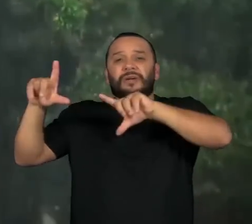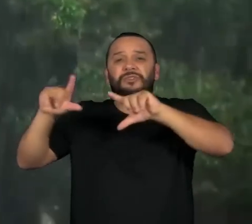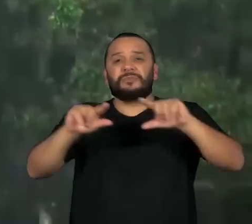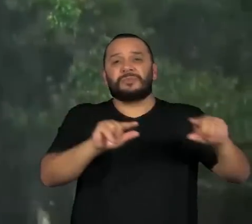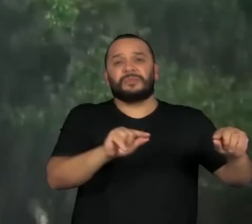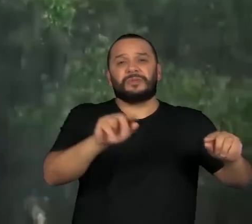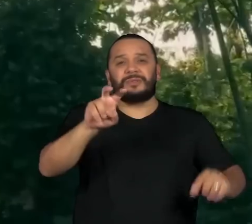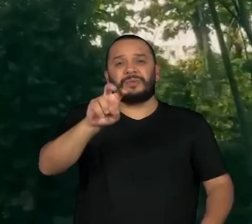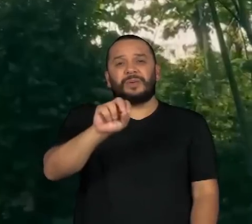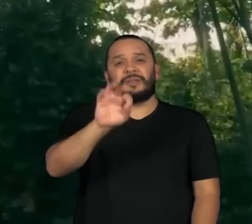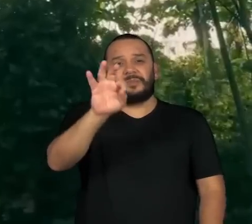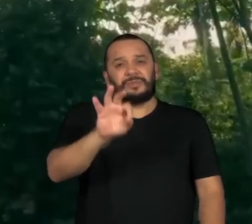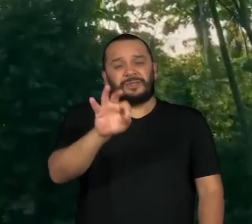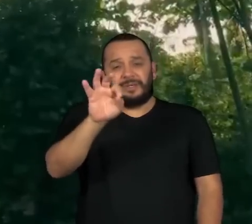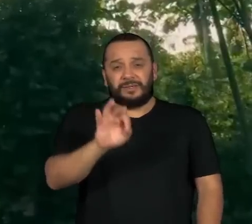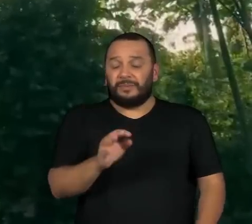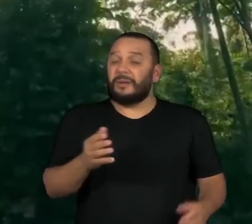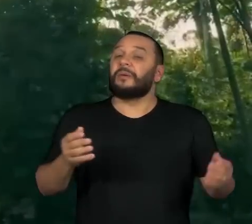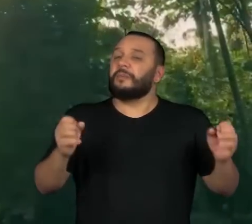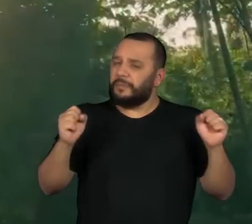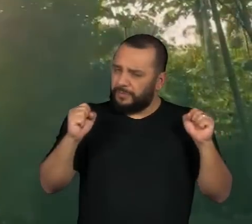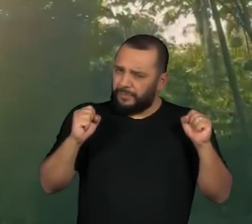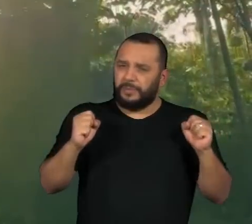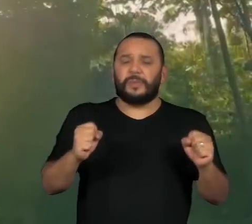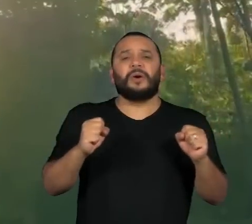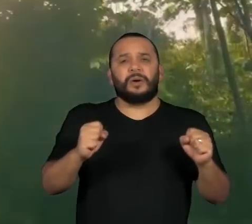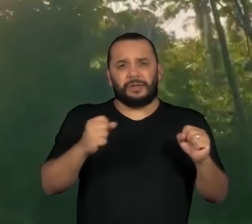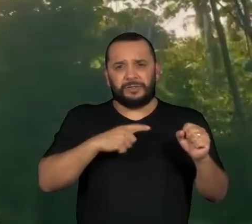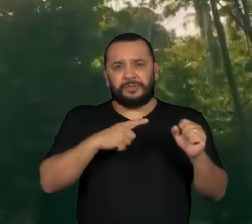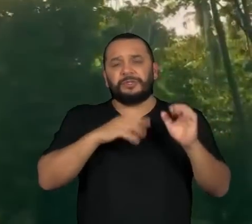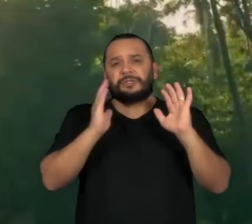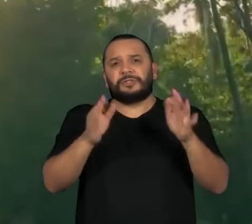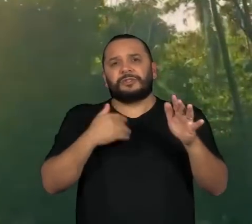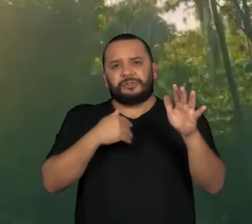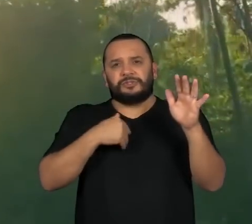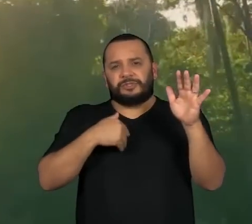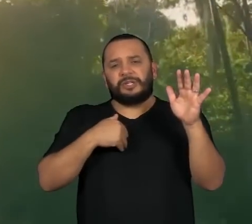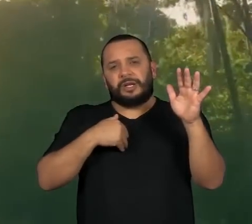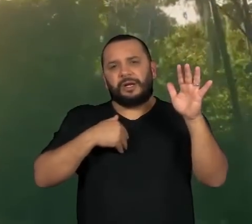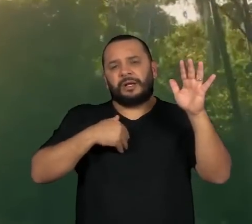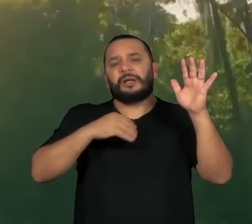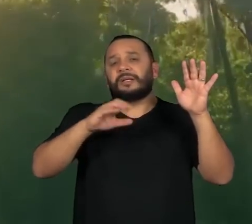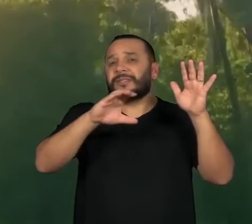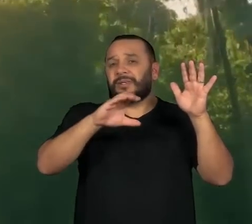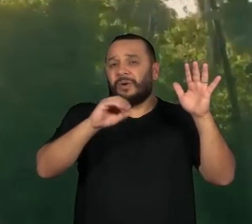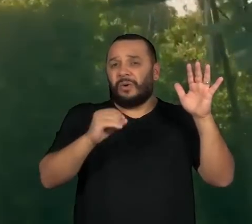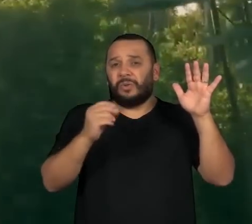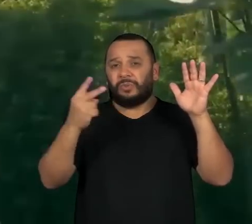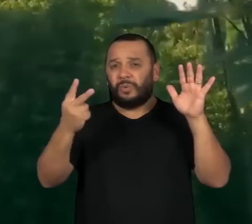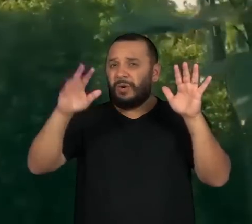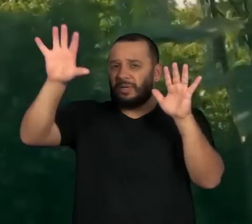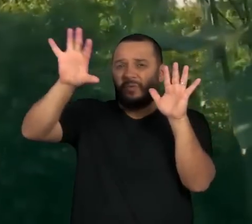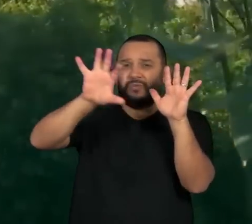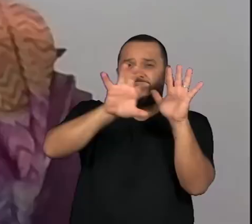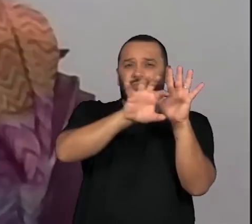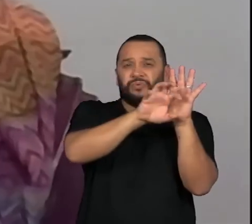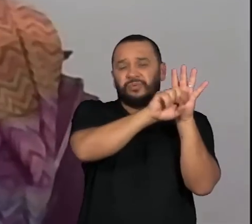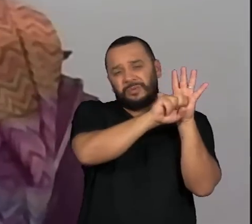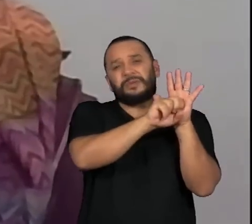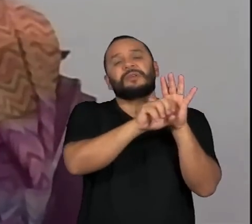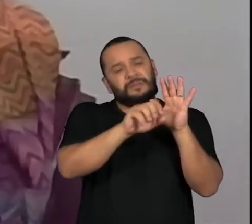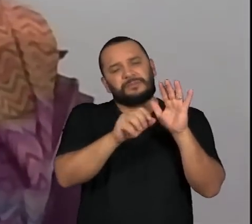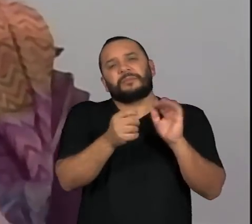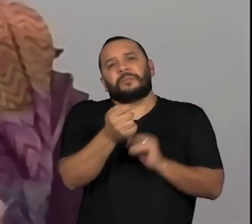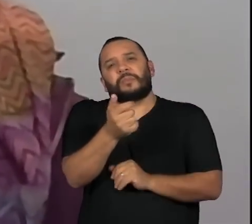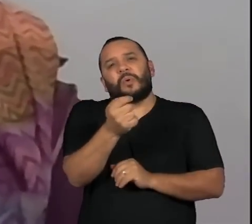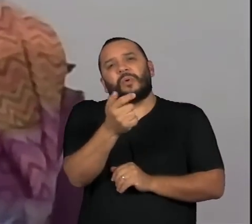quase 58% a estocagem de carbono na floresta. A planta ela vai colocar mais carbono